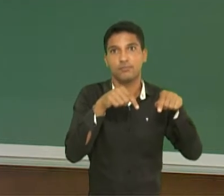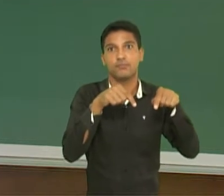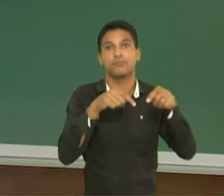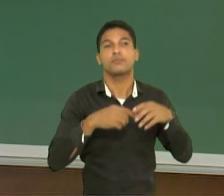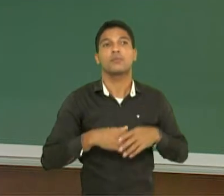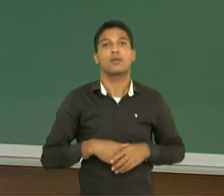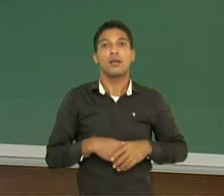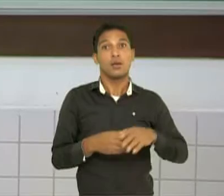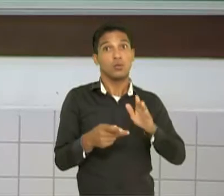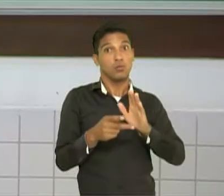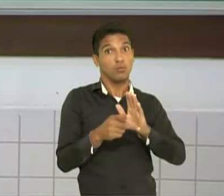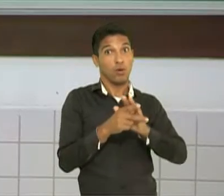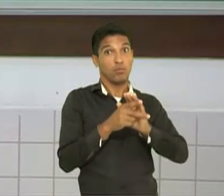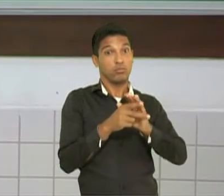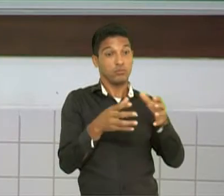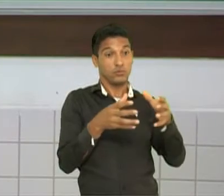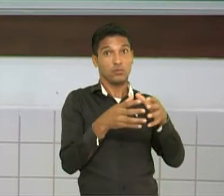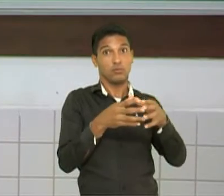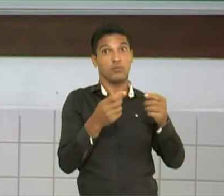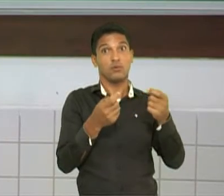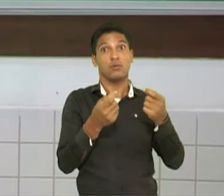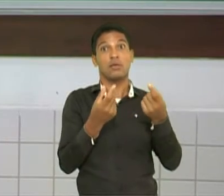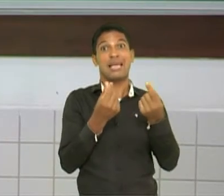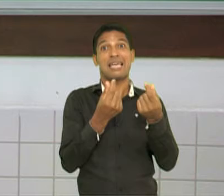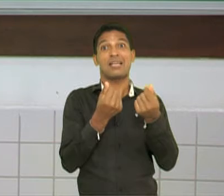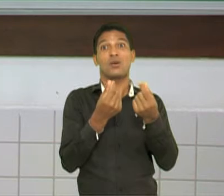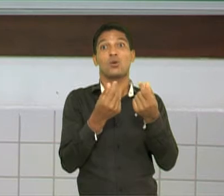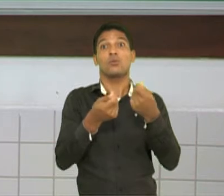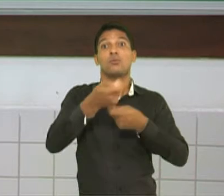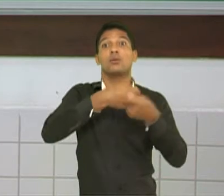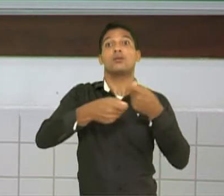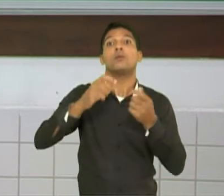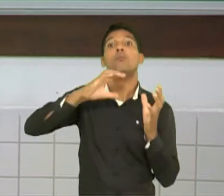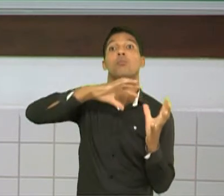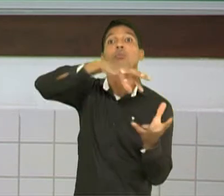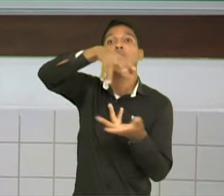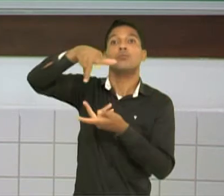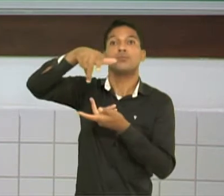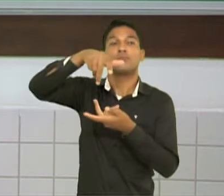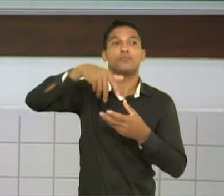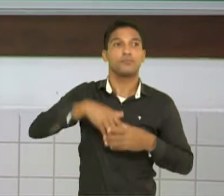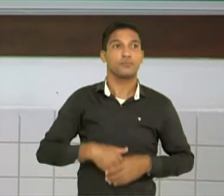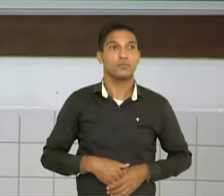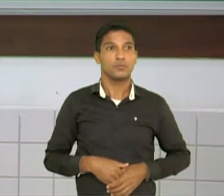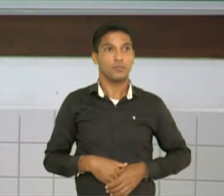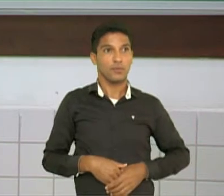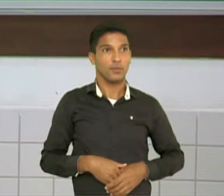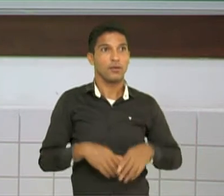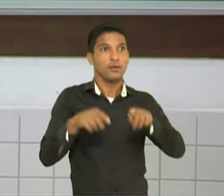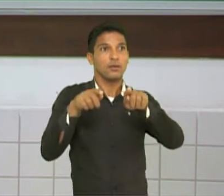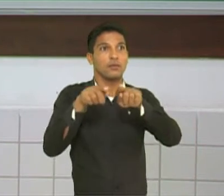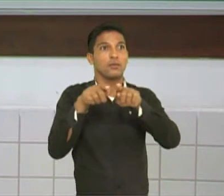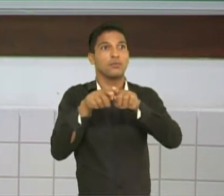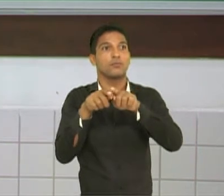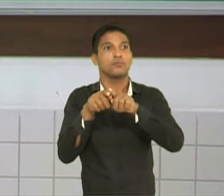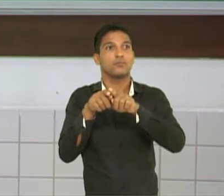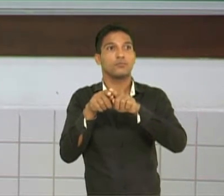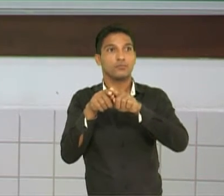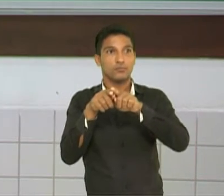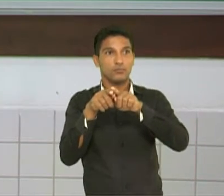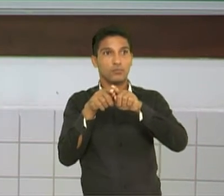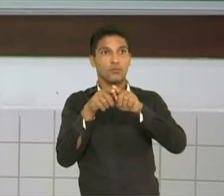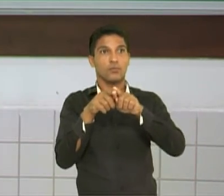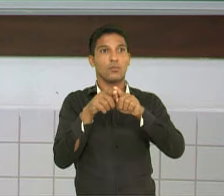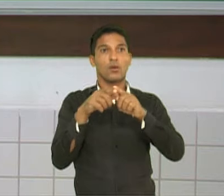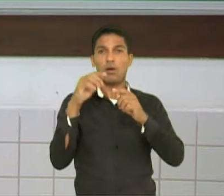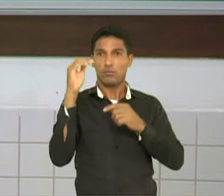Econômica Regional Abrangente, aí que é de 2020, que são os países da Ásia e da Oceania, que é tido aí como